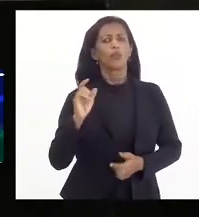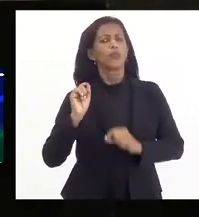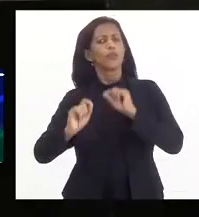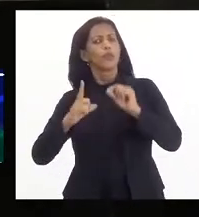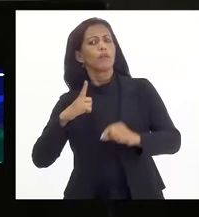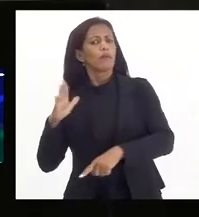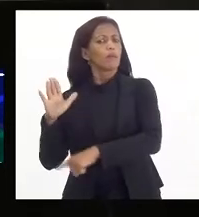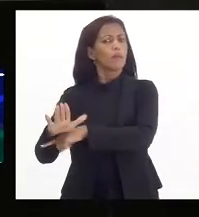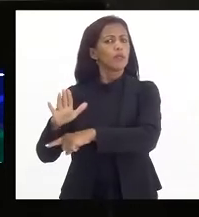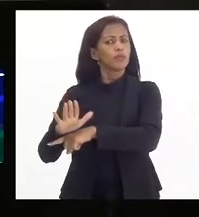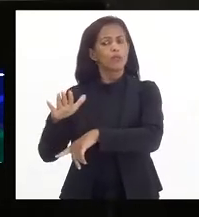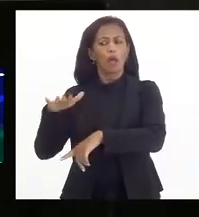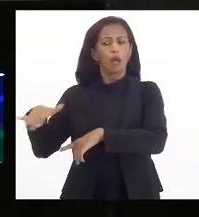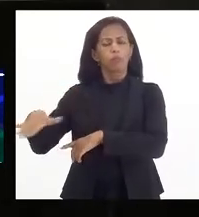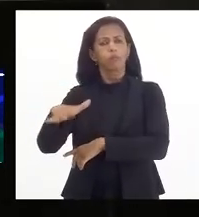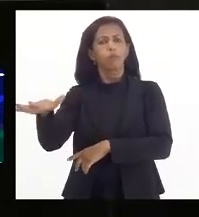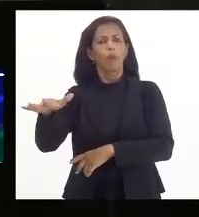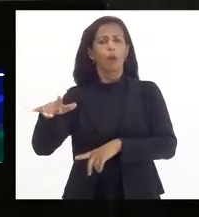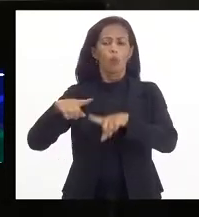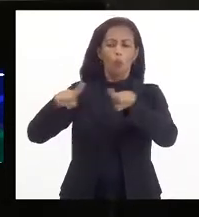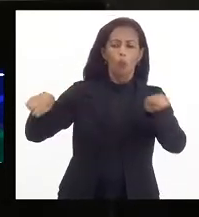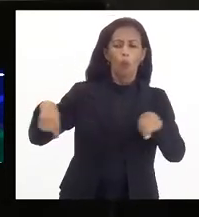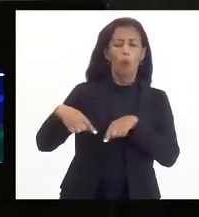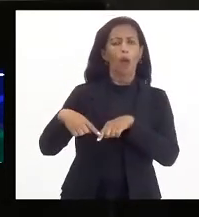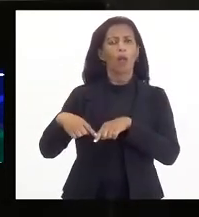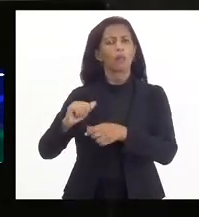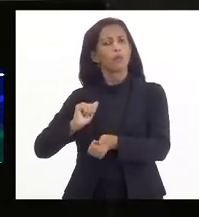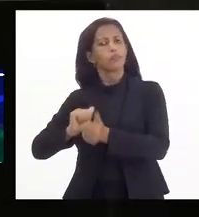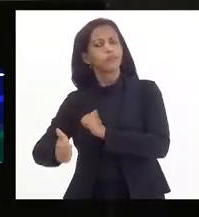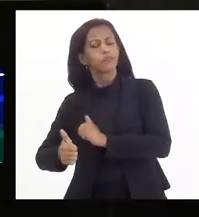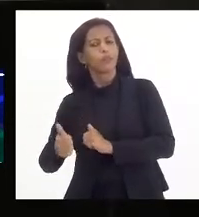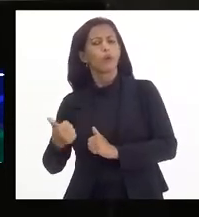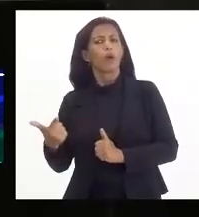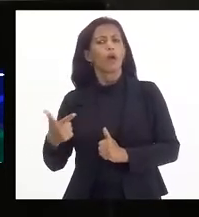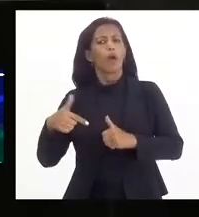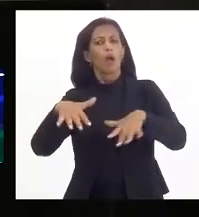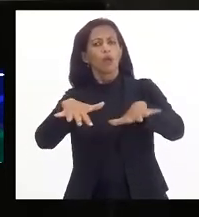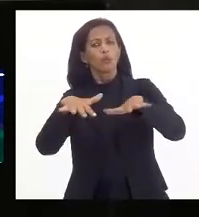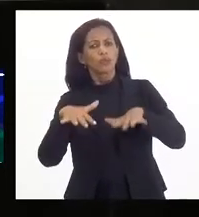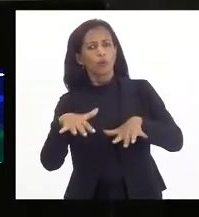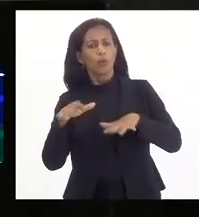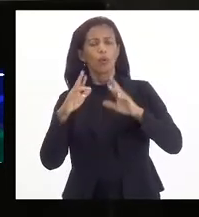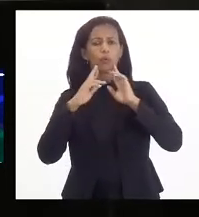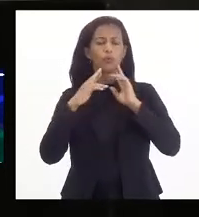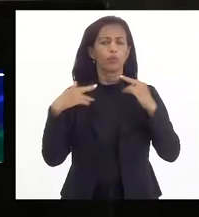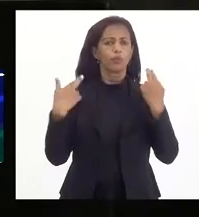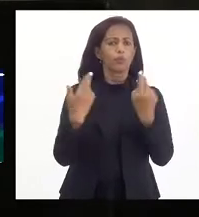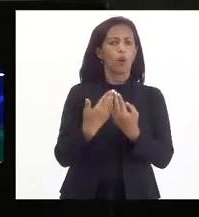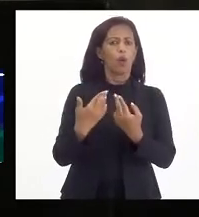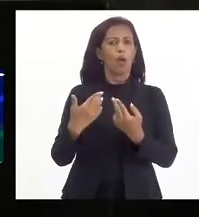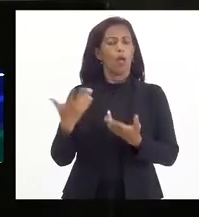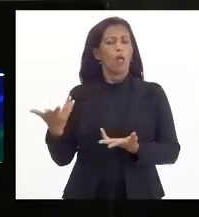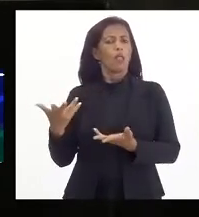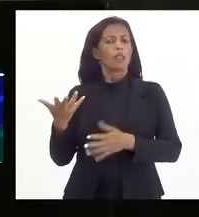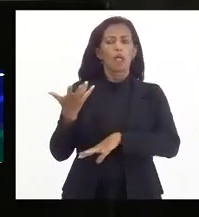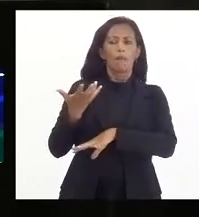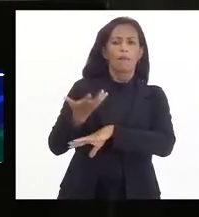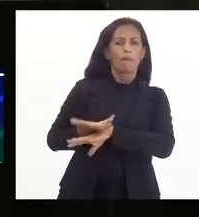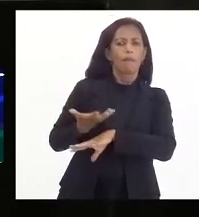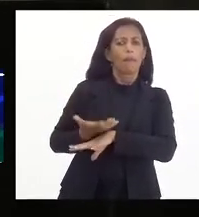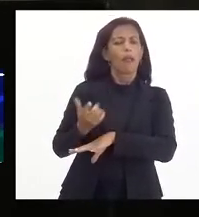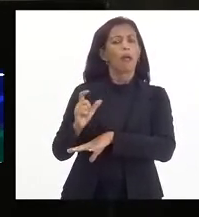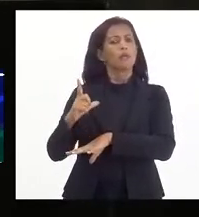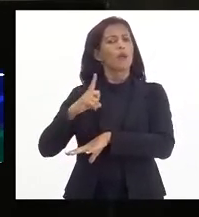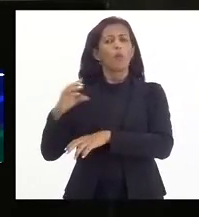é quadras enfim auditórios partes o que que já